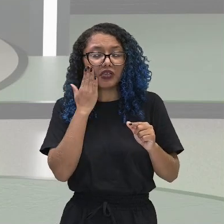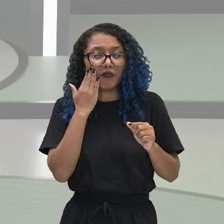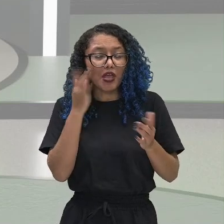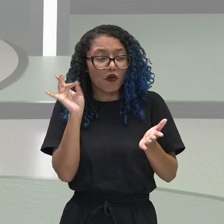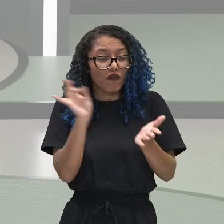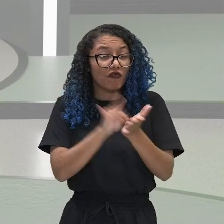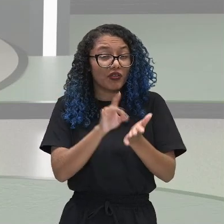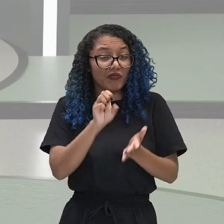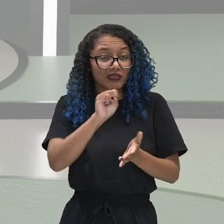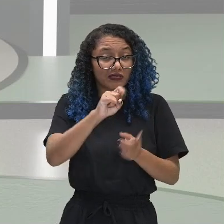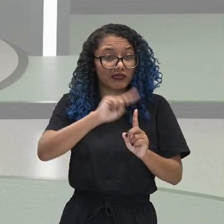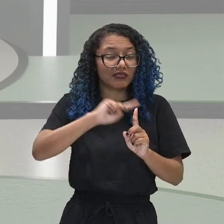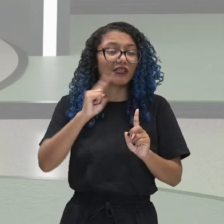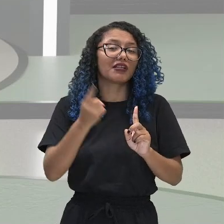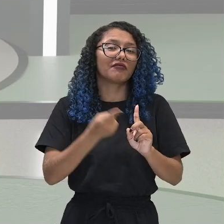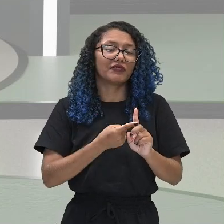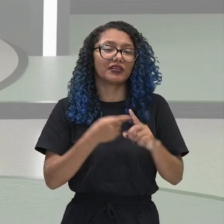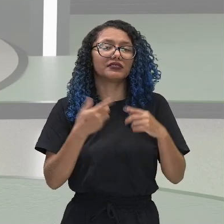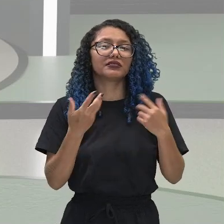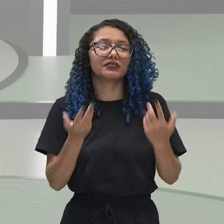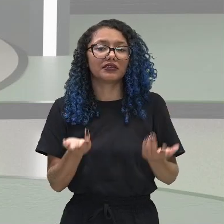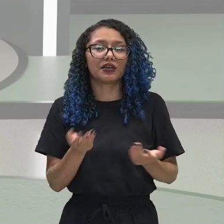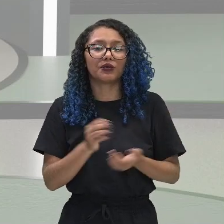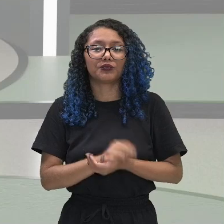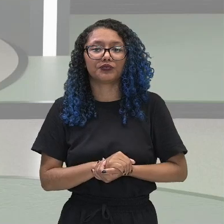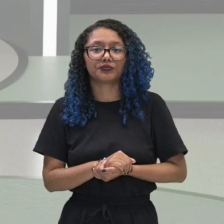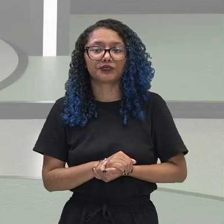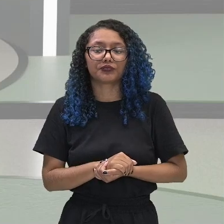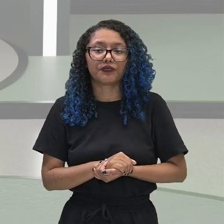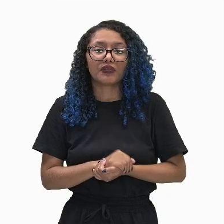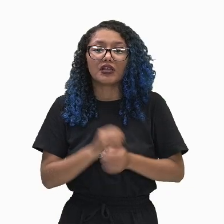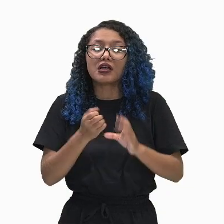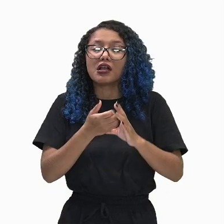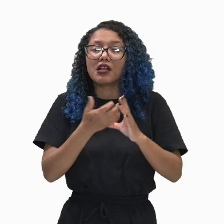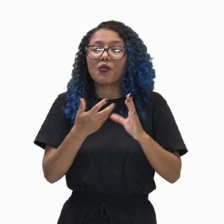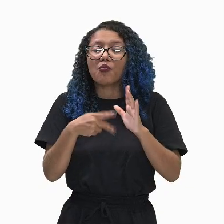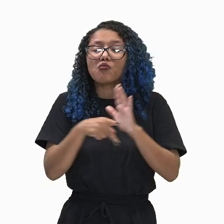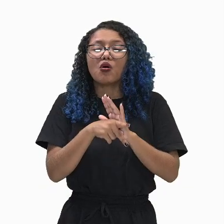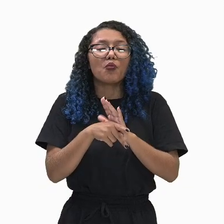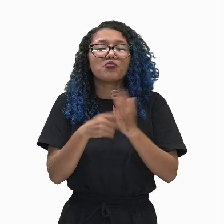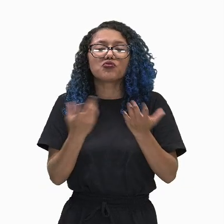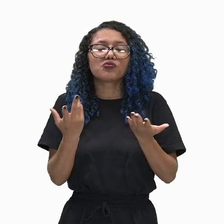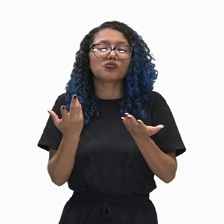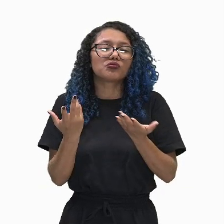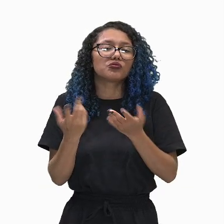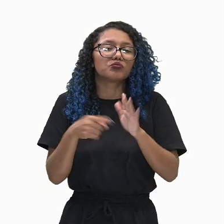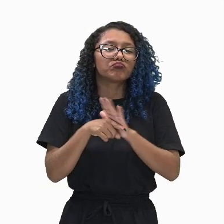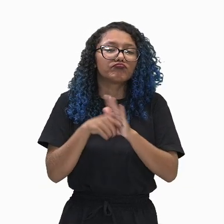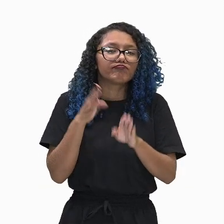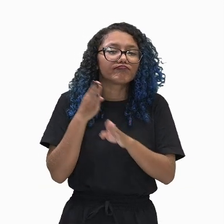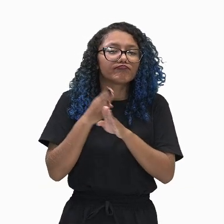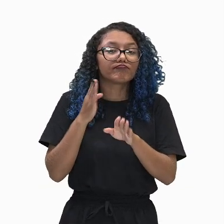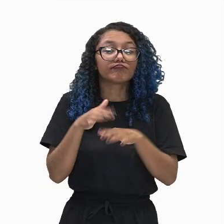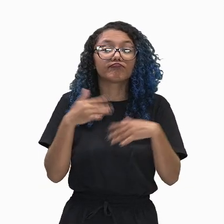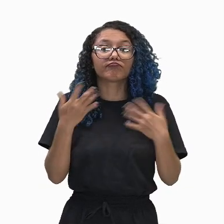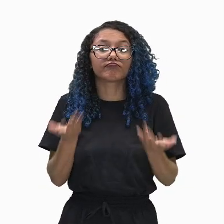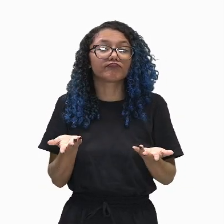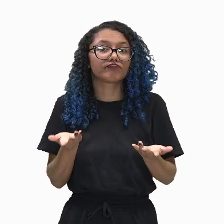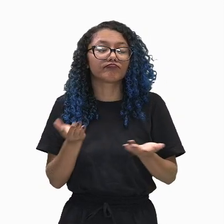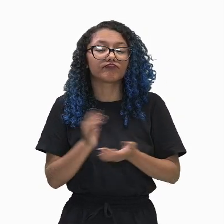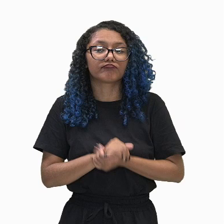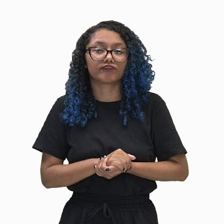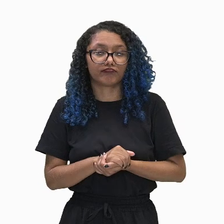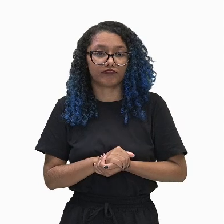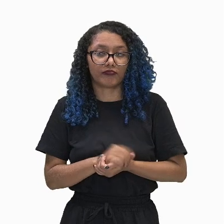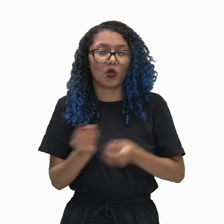E quais são essas características aí do diagnóstico? Vamos conhecer um pouquinho. Primeiro,